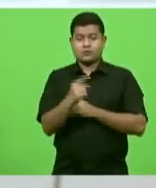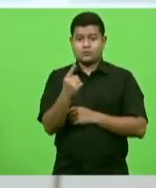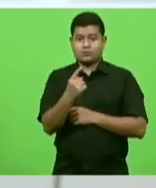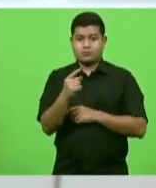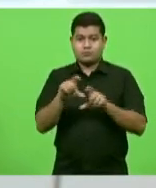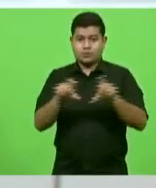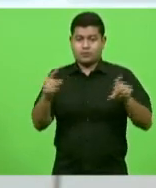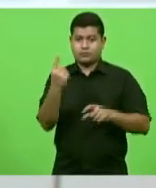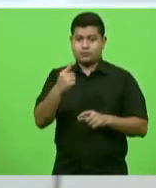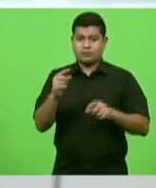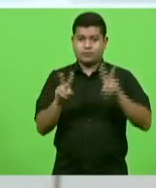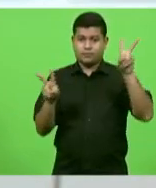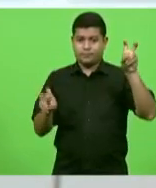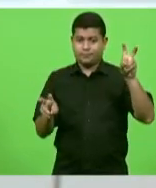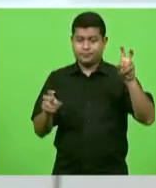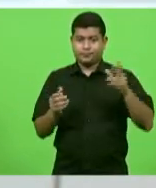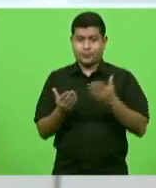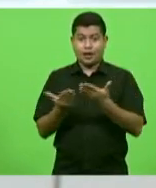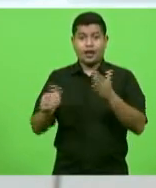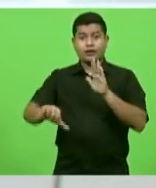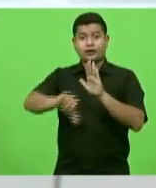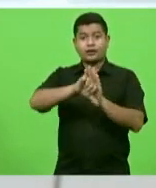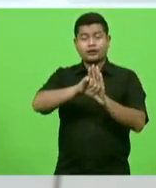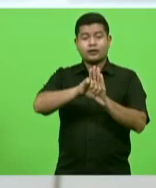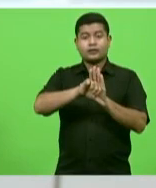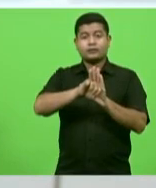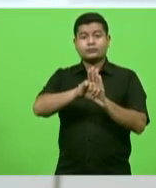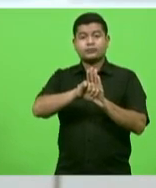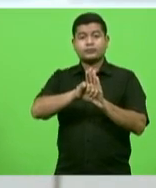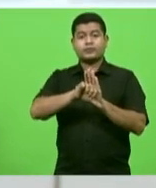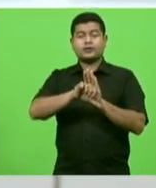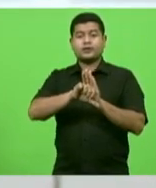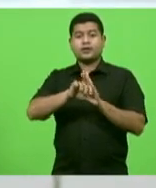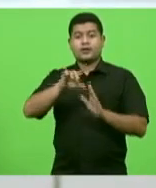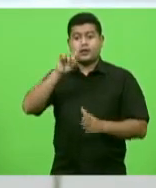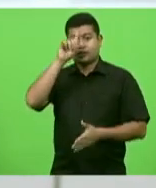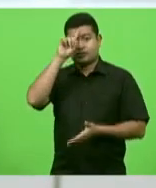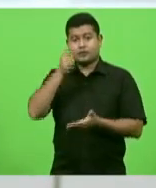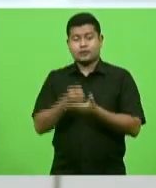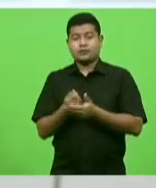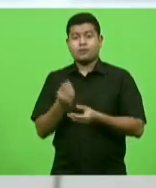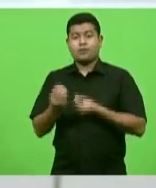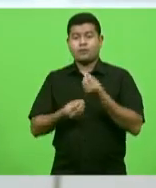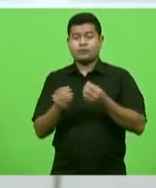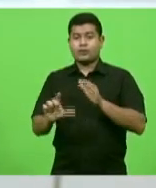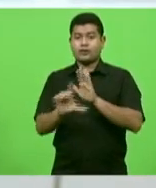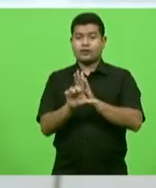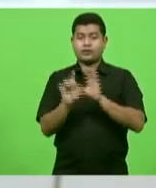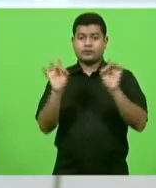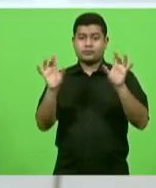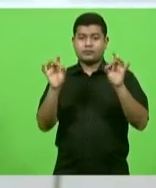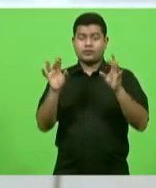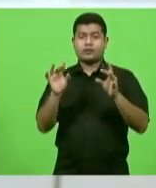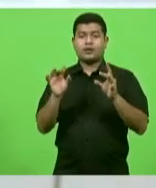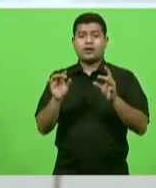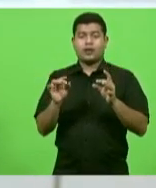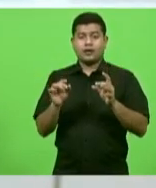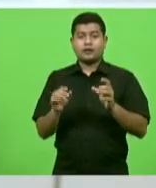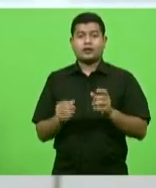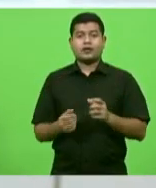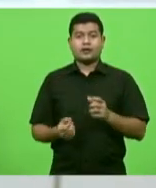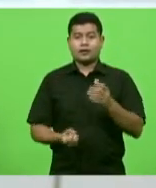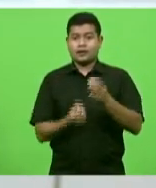único "esses crimes serão definidos em lei especial que estabelecerá as normas